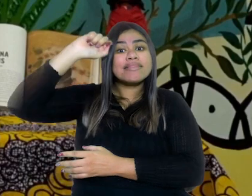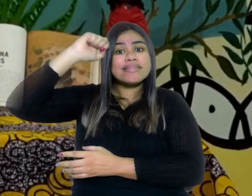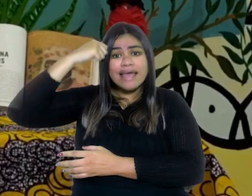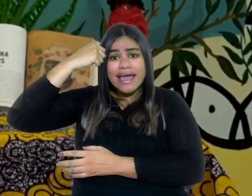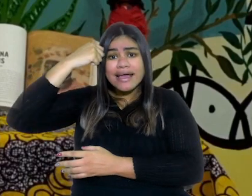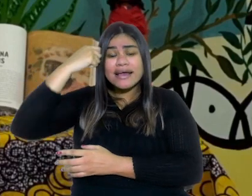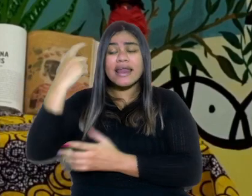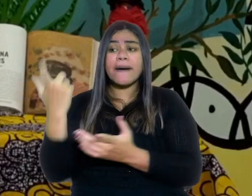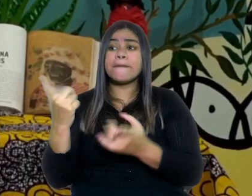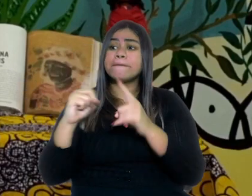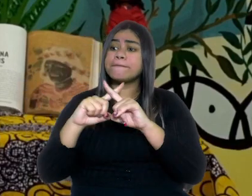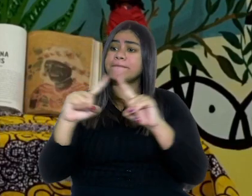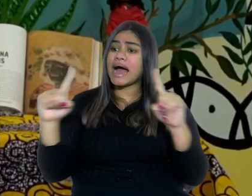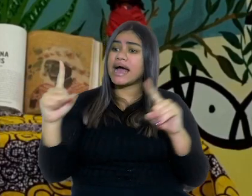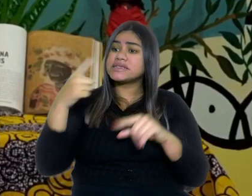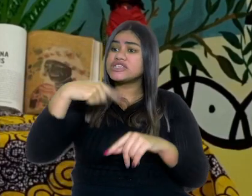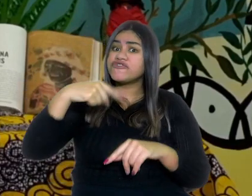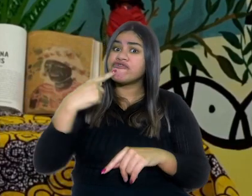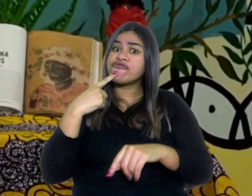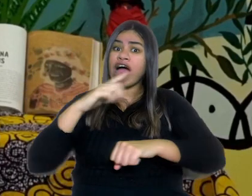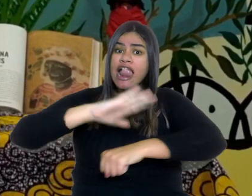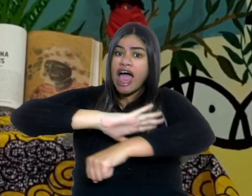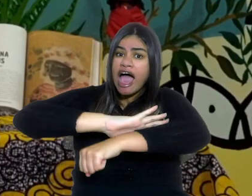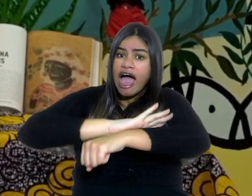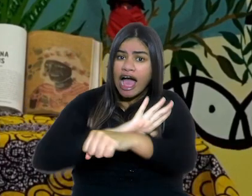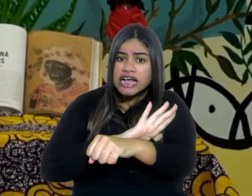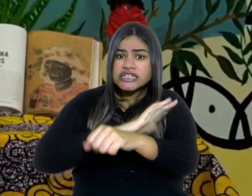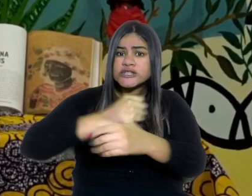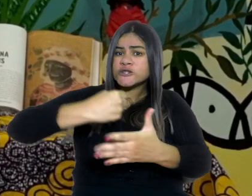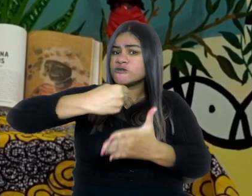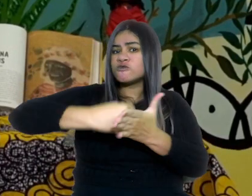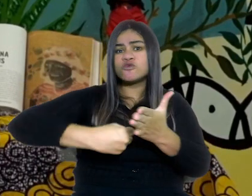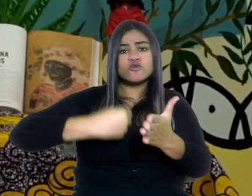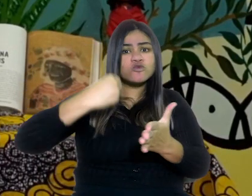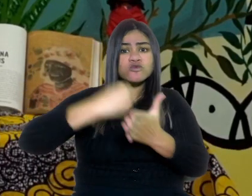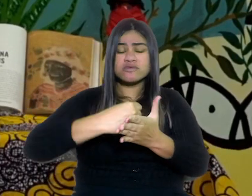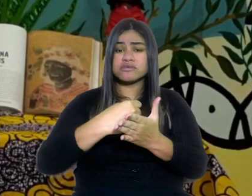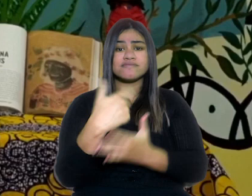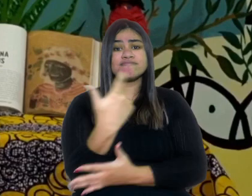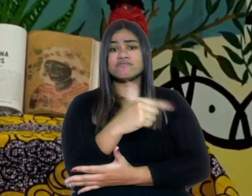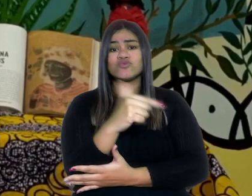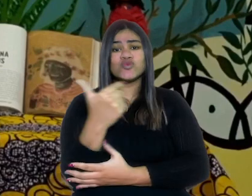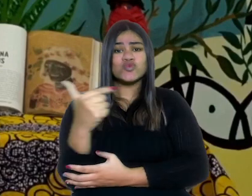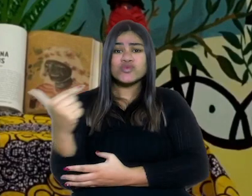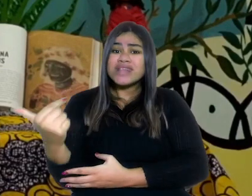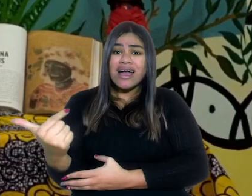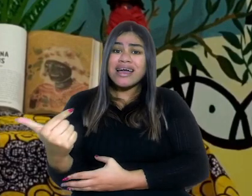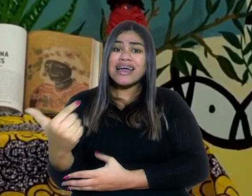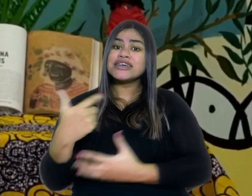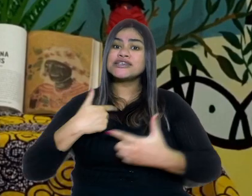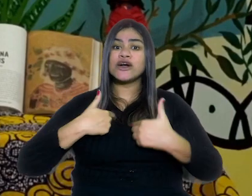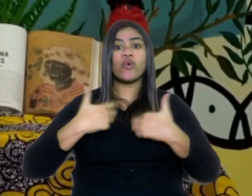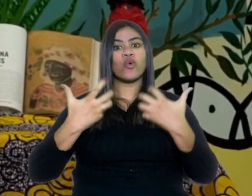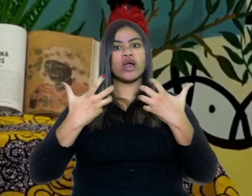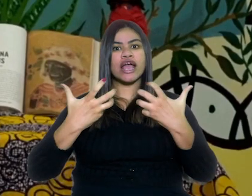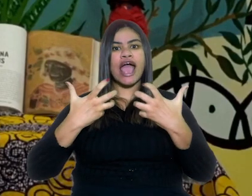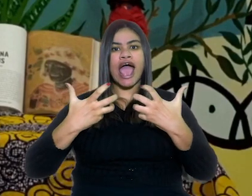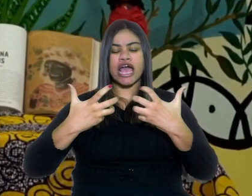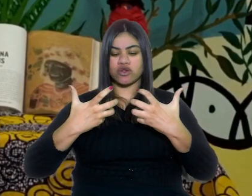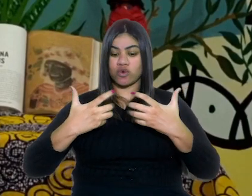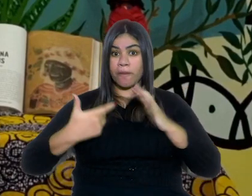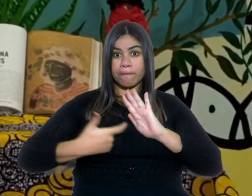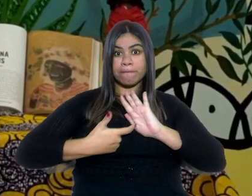não enfatiza a questão do racismo, do enfrentamento do racismo. Eu queria